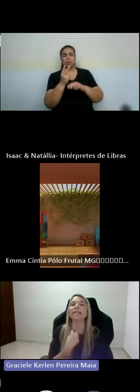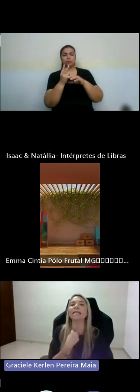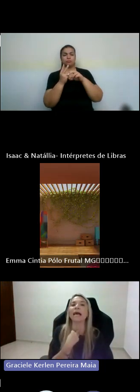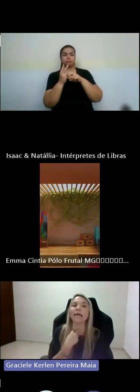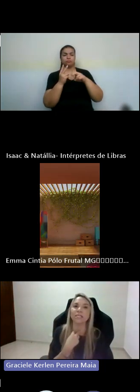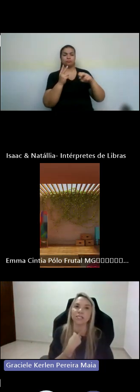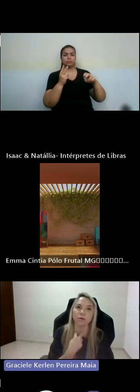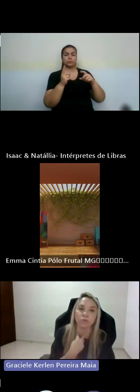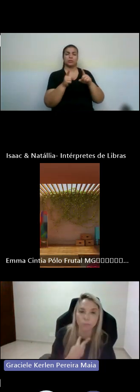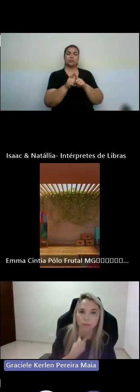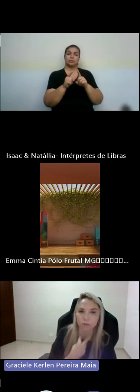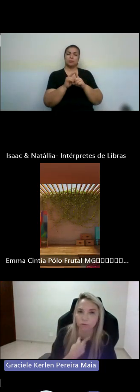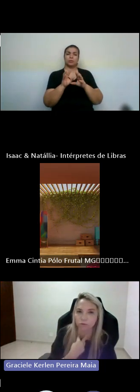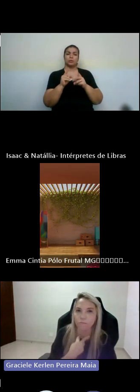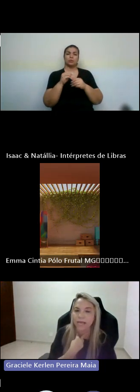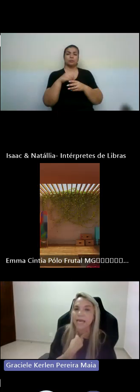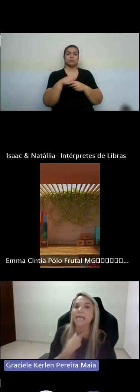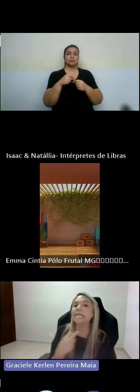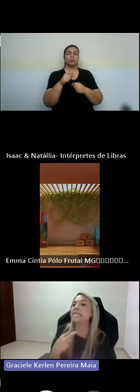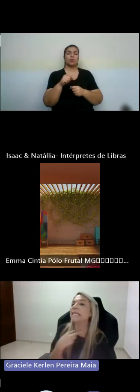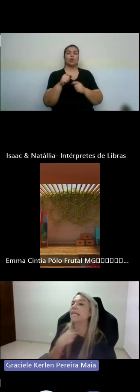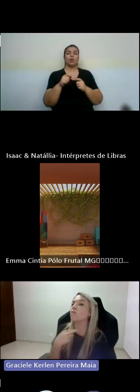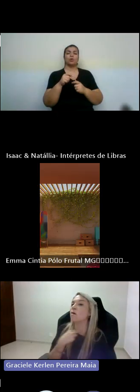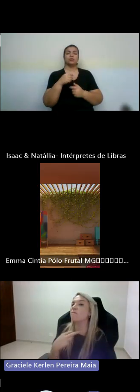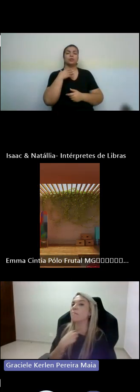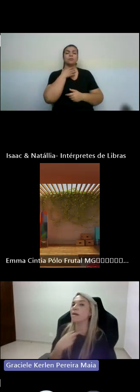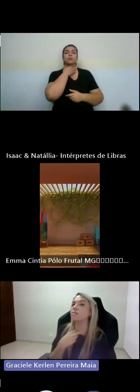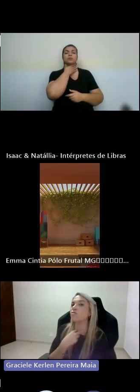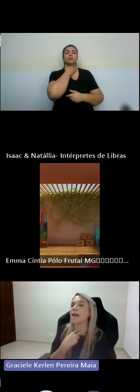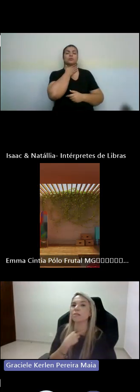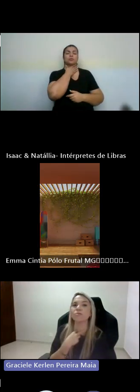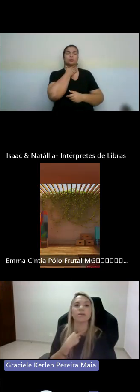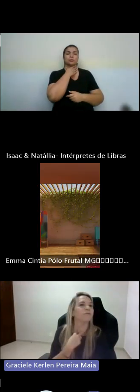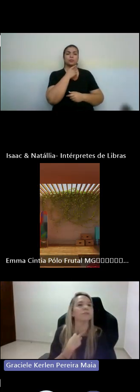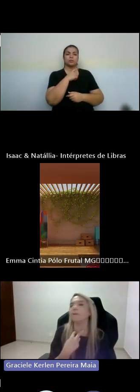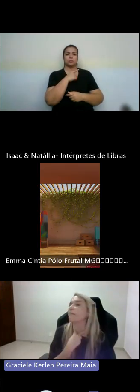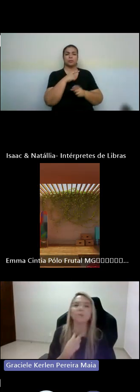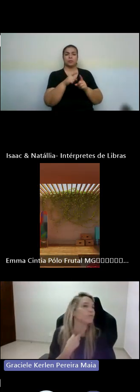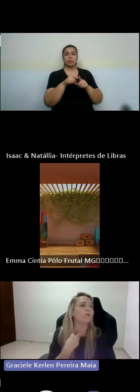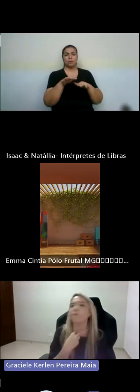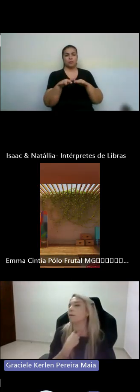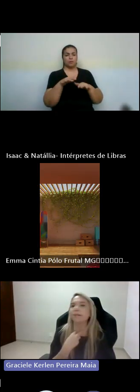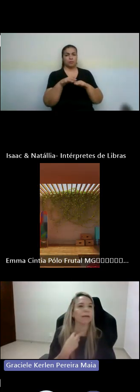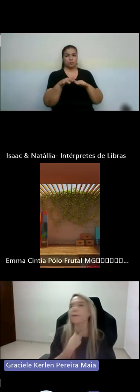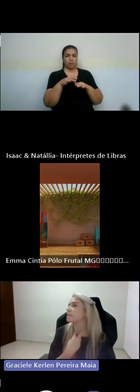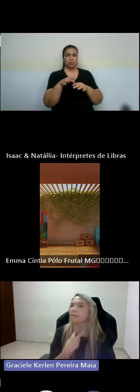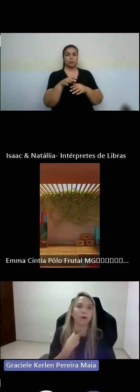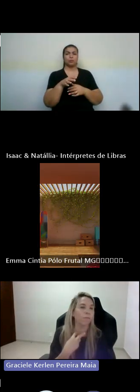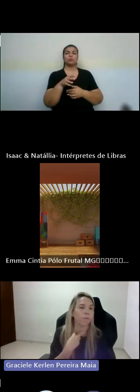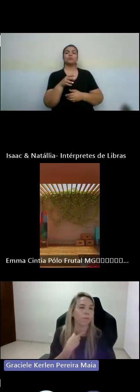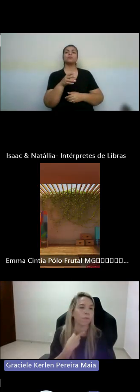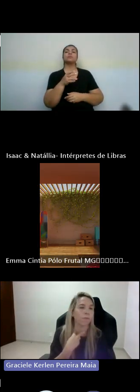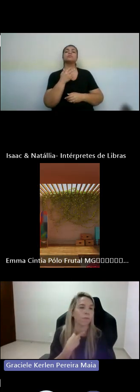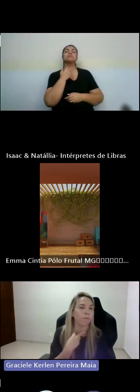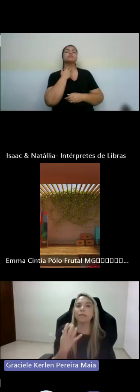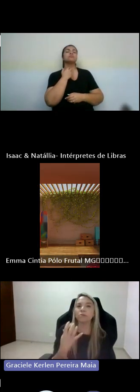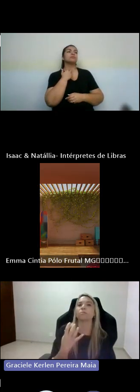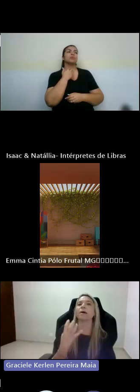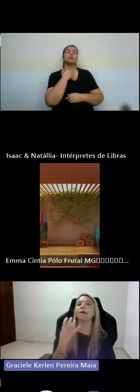colocar ele na região do pescoço e ainda tem um movimento reto e você faz um movimento na cabeça. Não